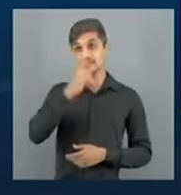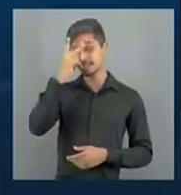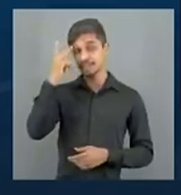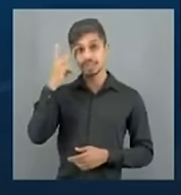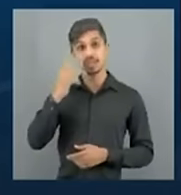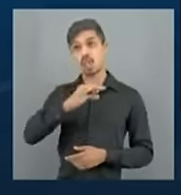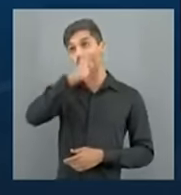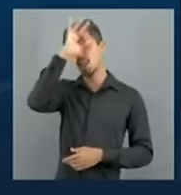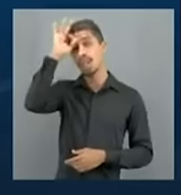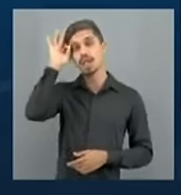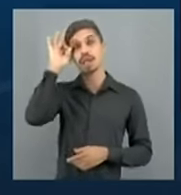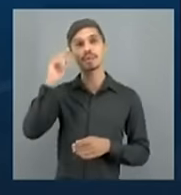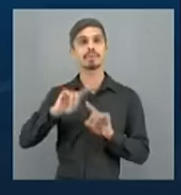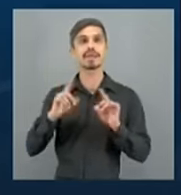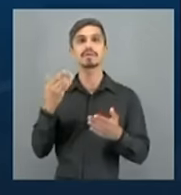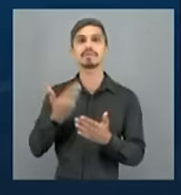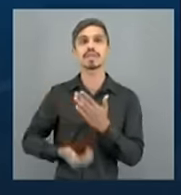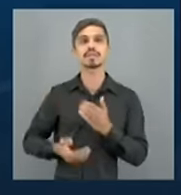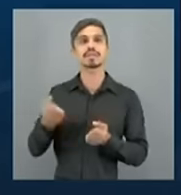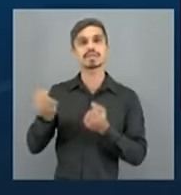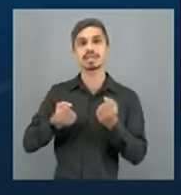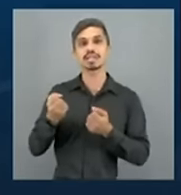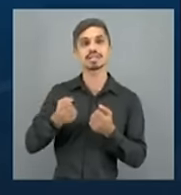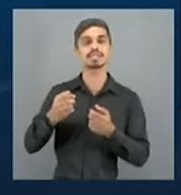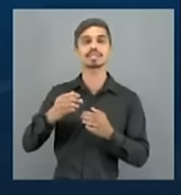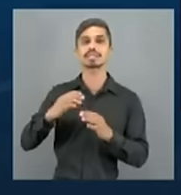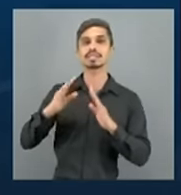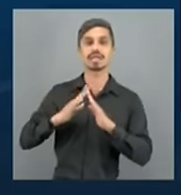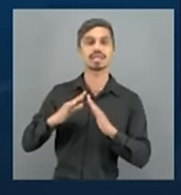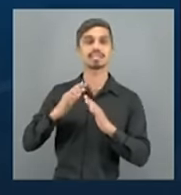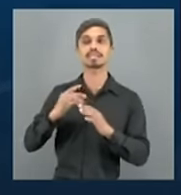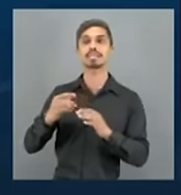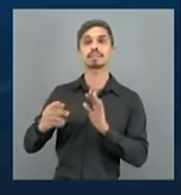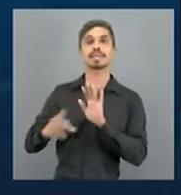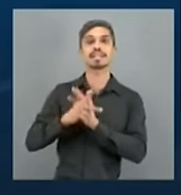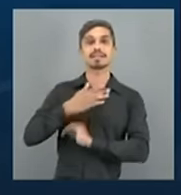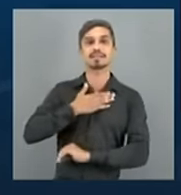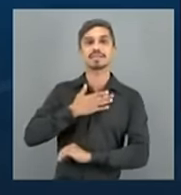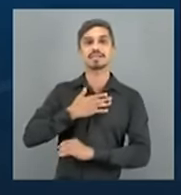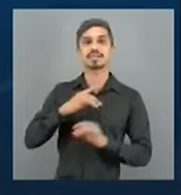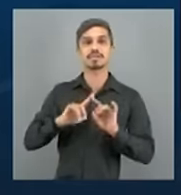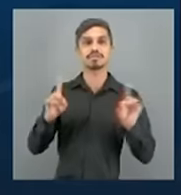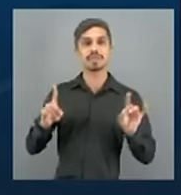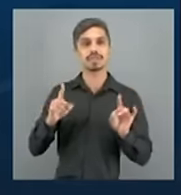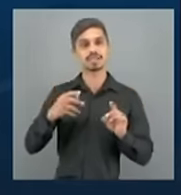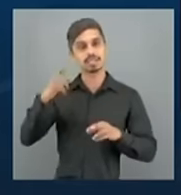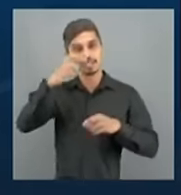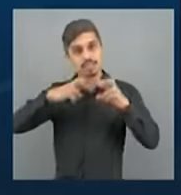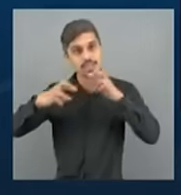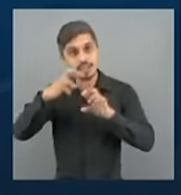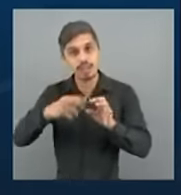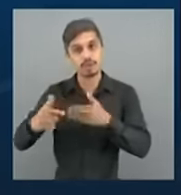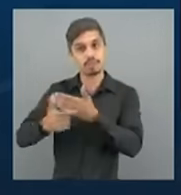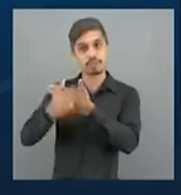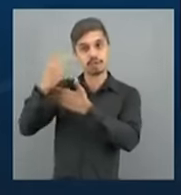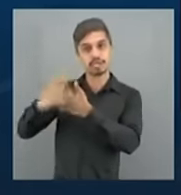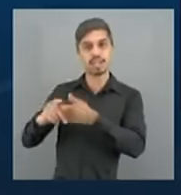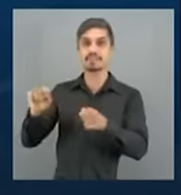totalmente inocentes que perderam o carro e casa, que era minha. Mas, infelizmente, a investigação fez o papel